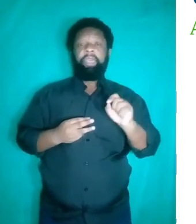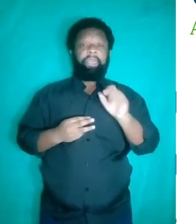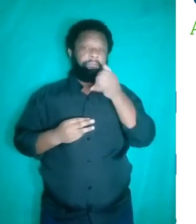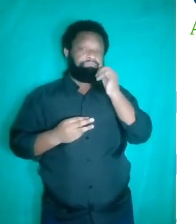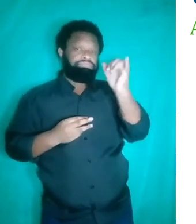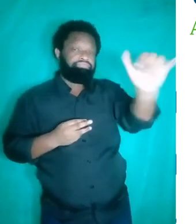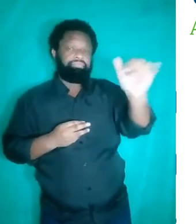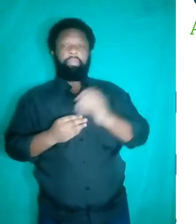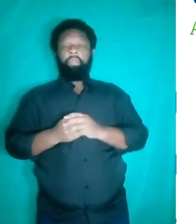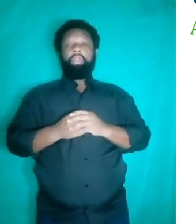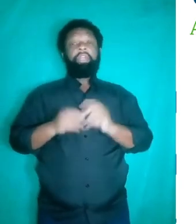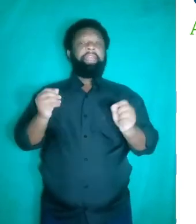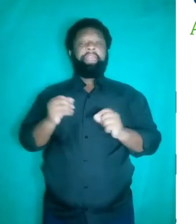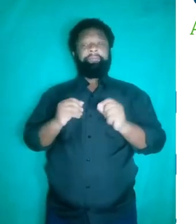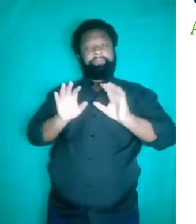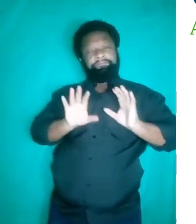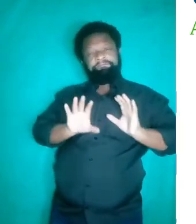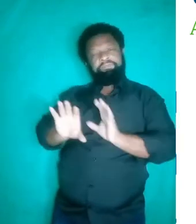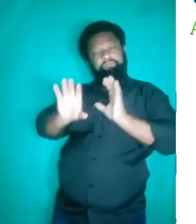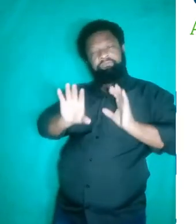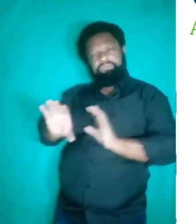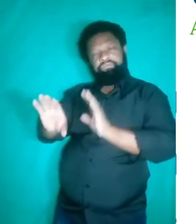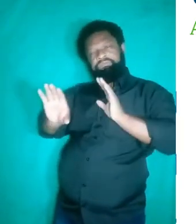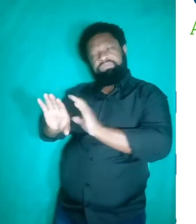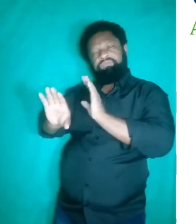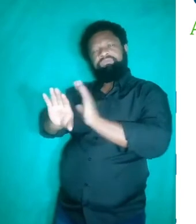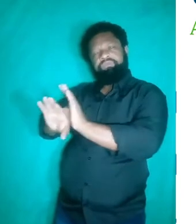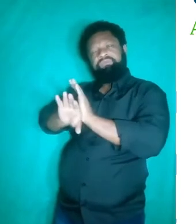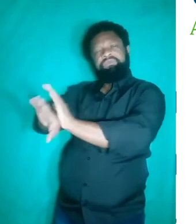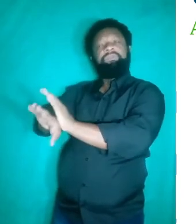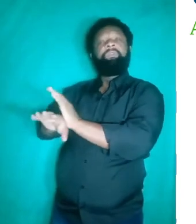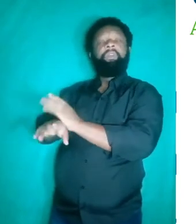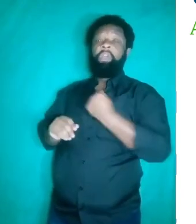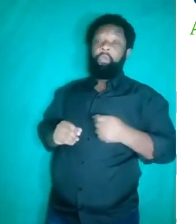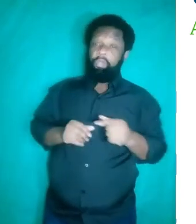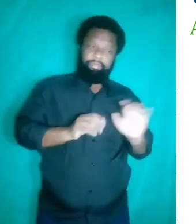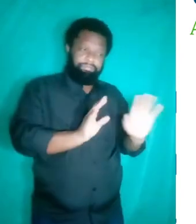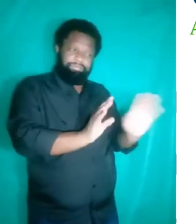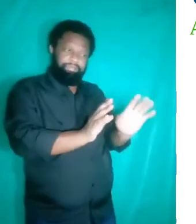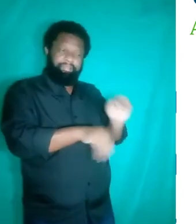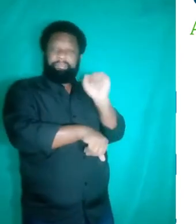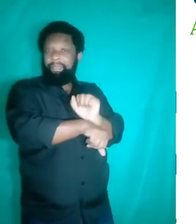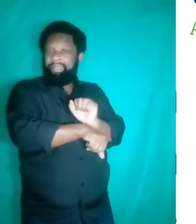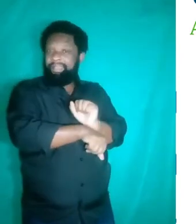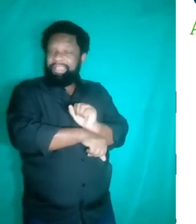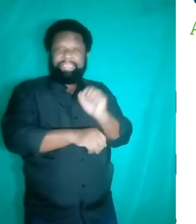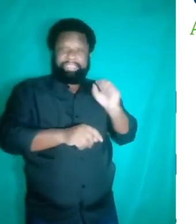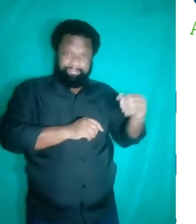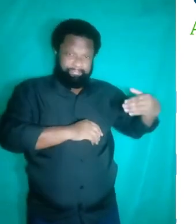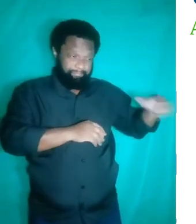faz? A DDP faz? Empurra a corrente para ela fazer a passagem dela através do fio. E o que o resistor faz?